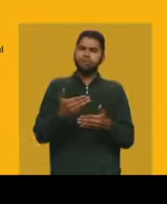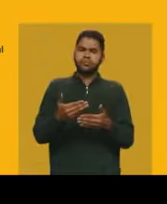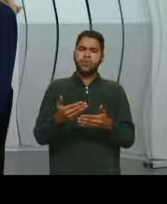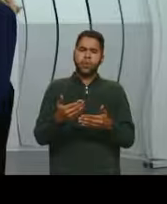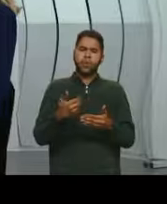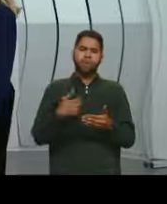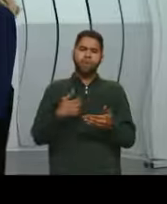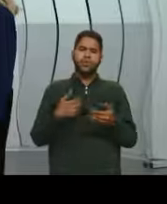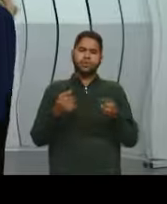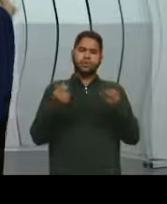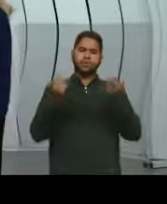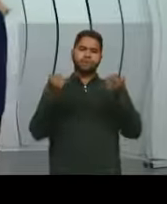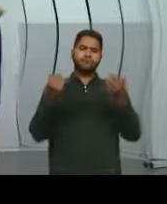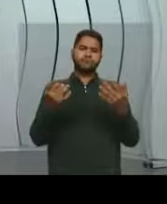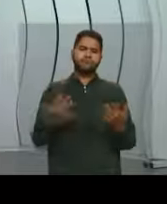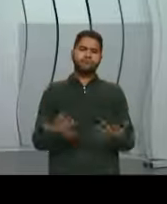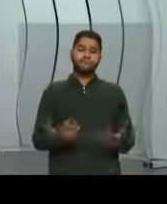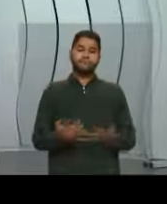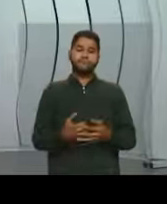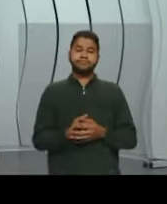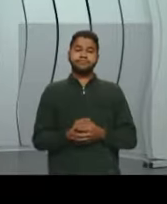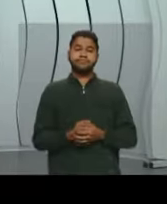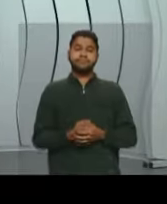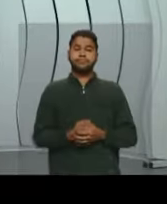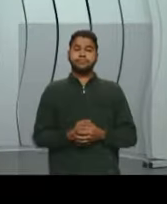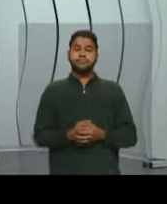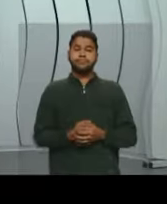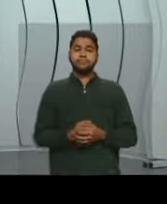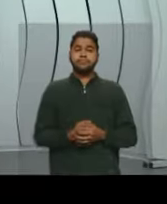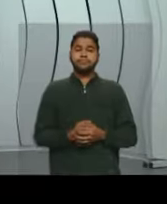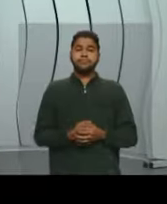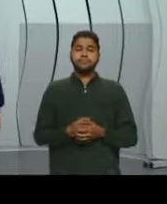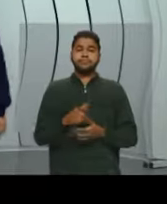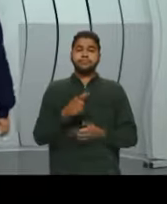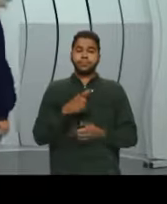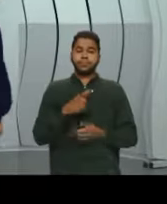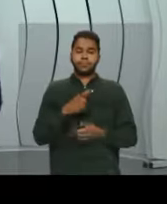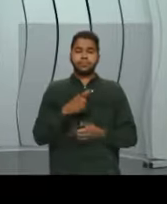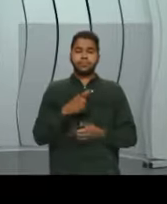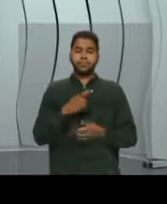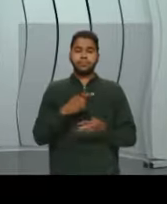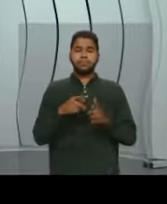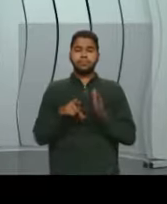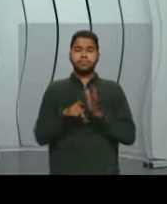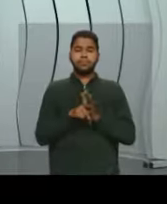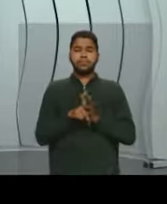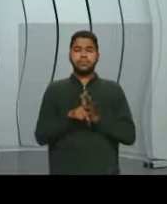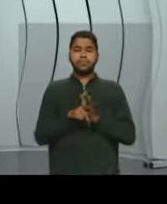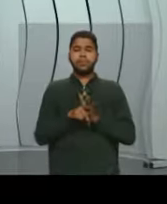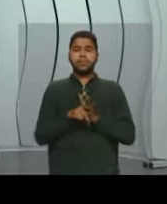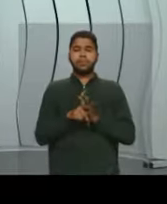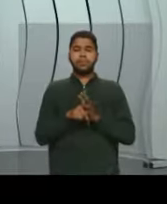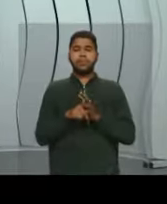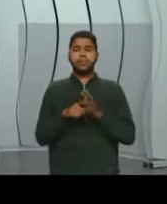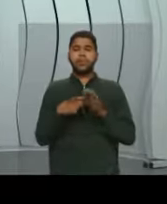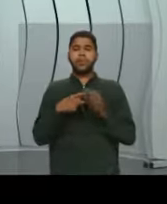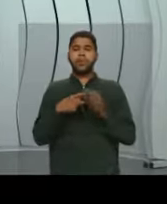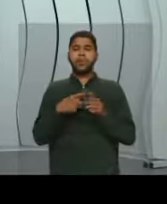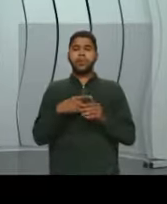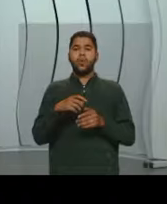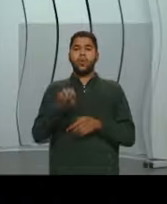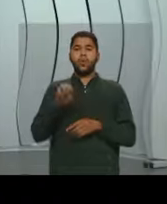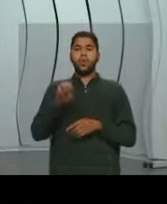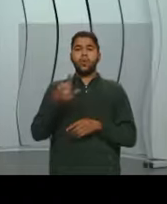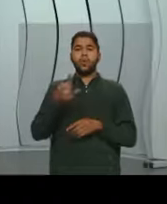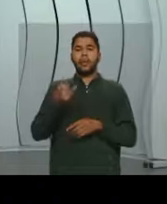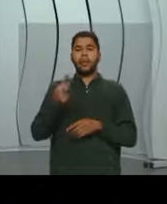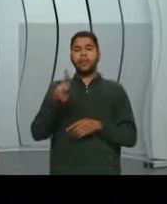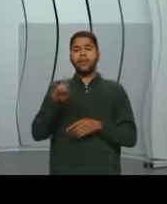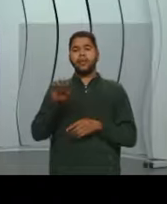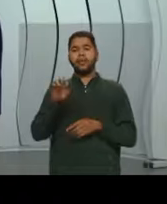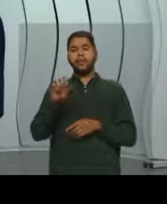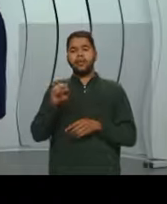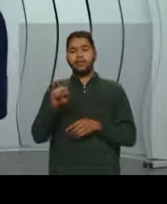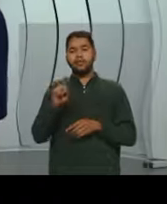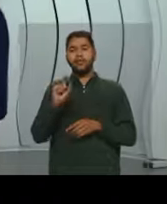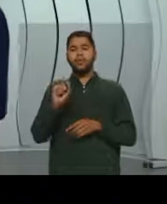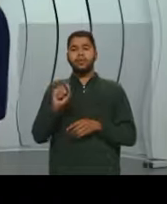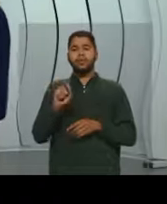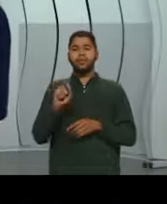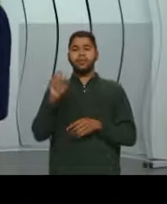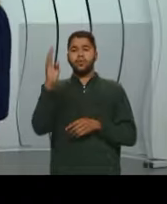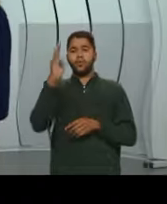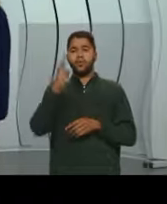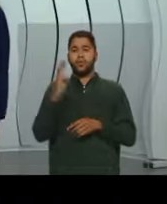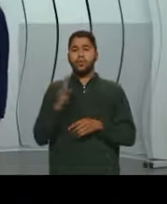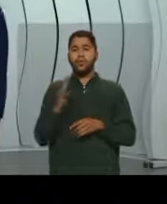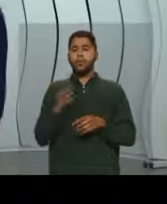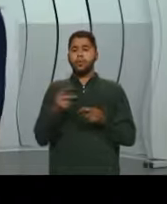fazer essa interpretação. Então, aqui eu tenho o eclipse do Brasil, a festa acabou, a economia